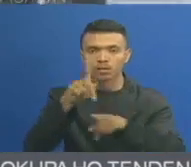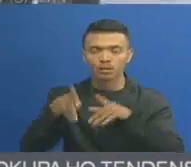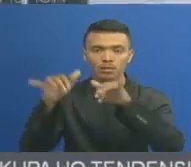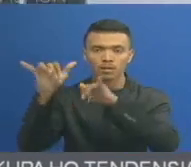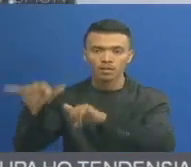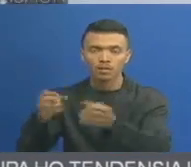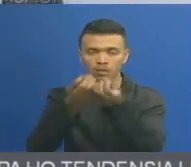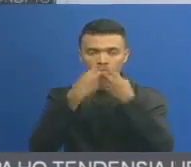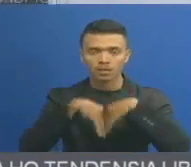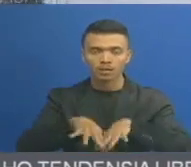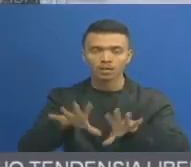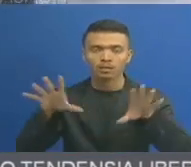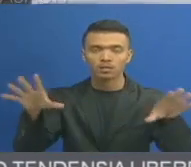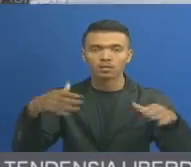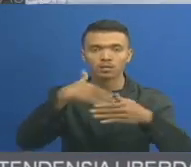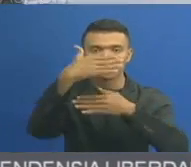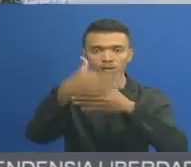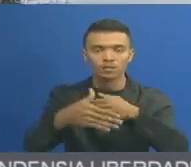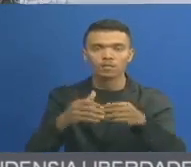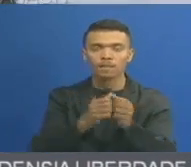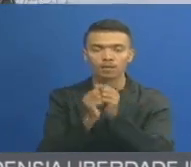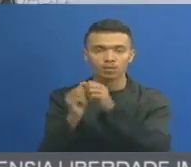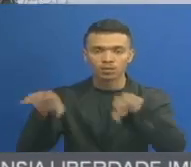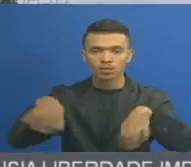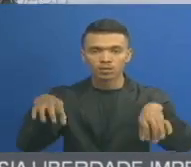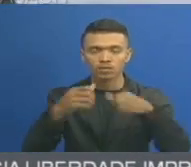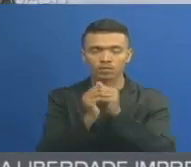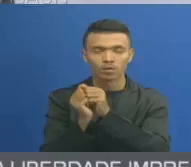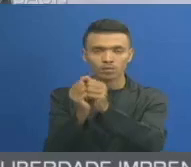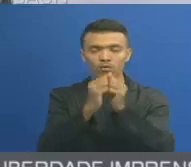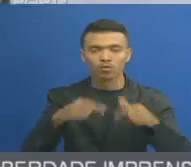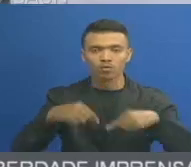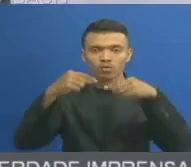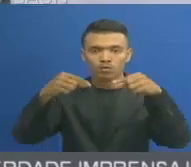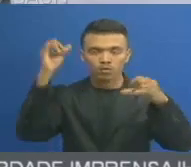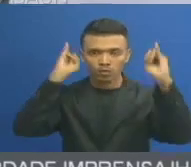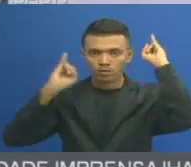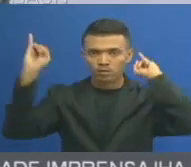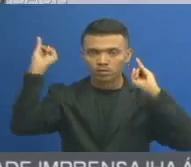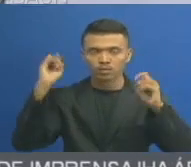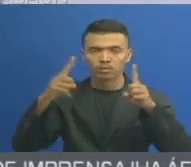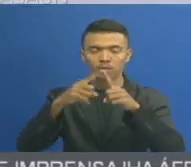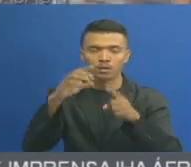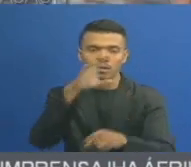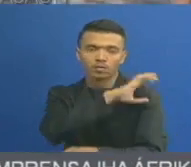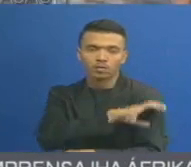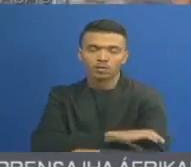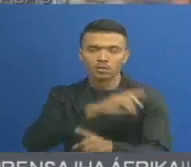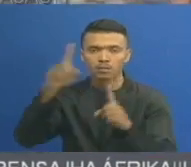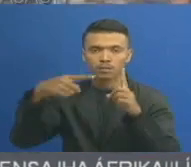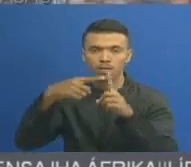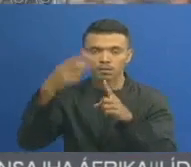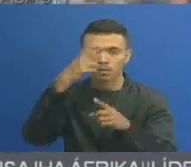área Tasi Ibum Waiaka Mulia a tu colabora no foi informação da lais ba autoridade de segurança banheira deteta atividade